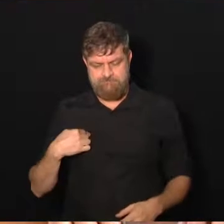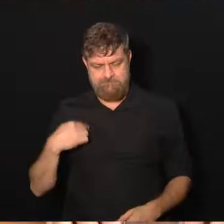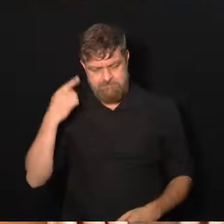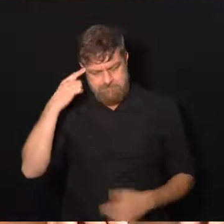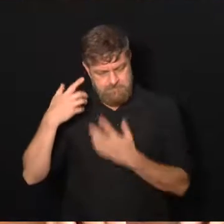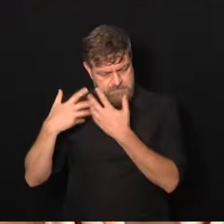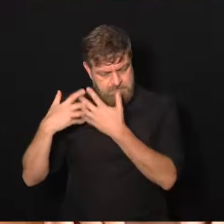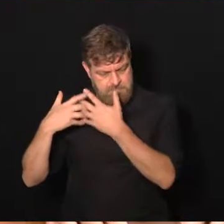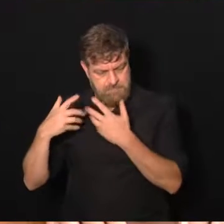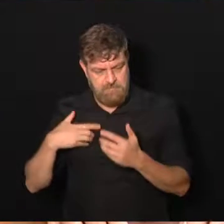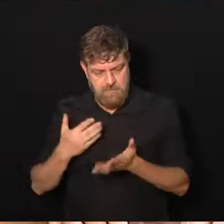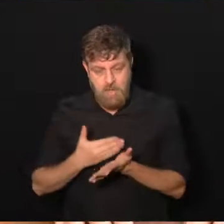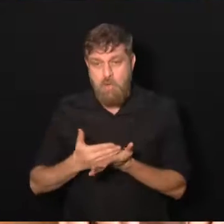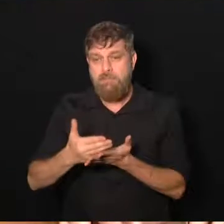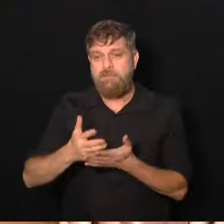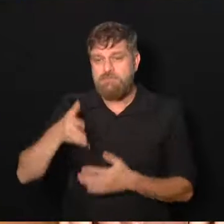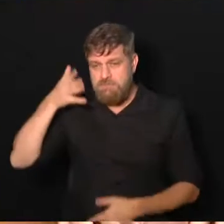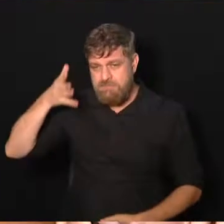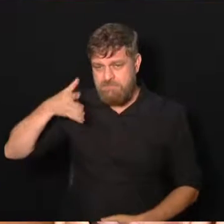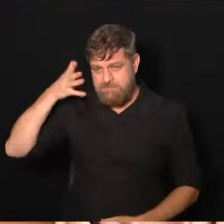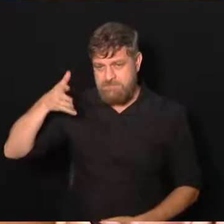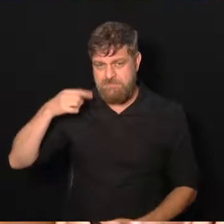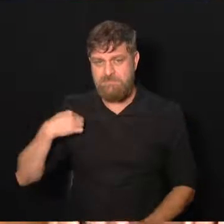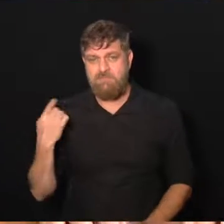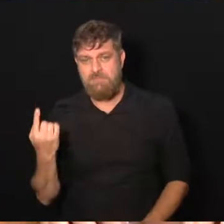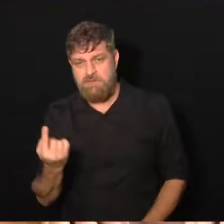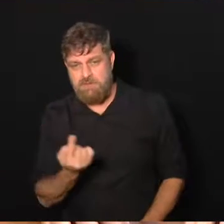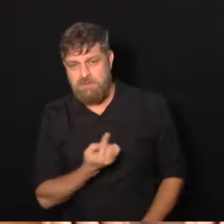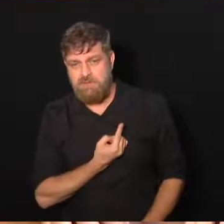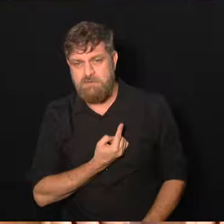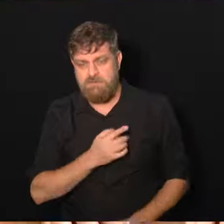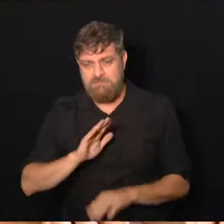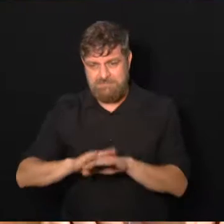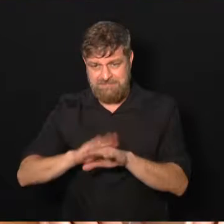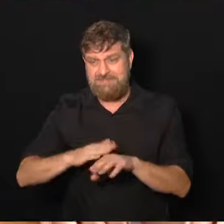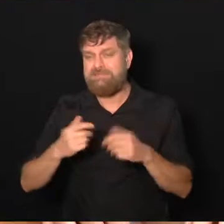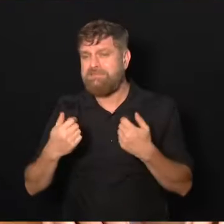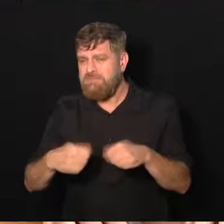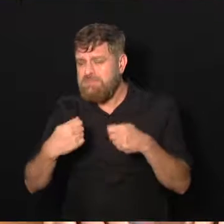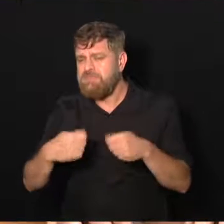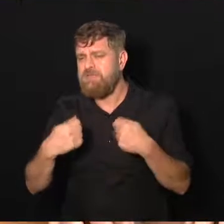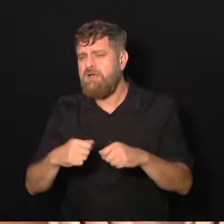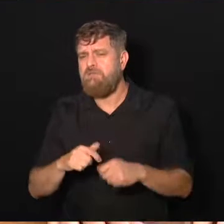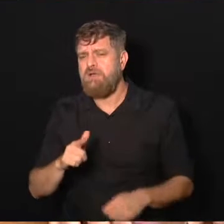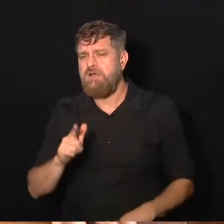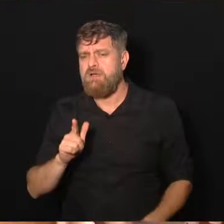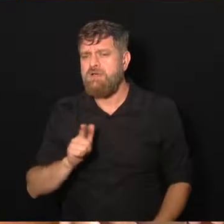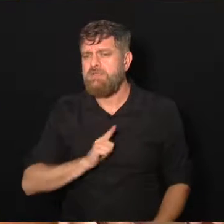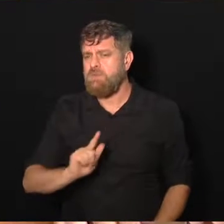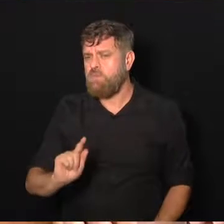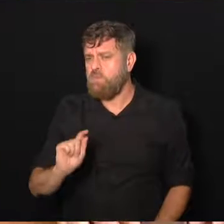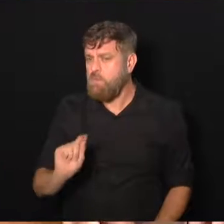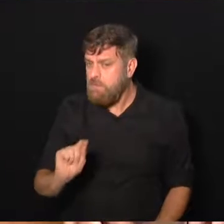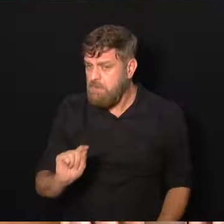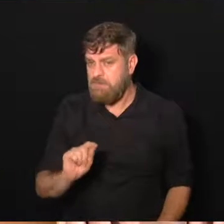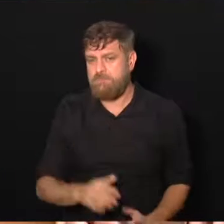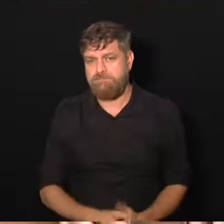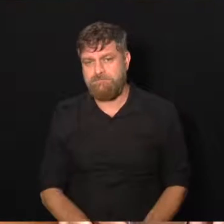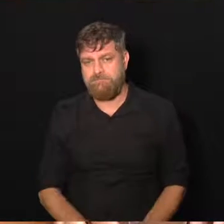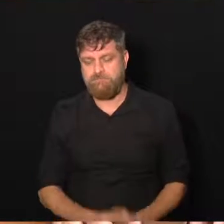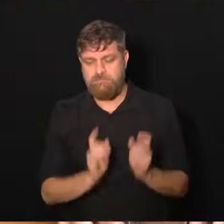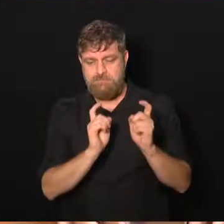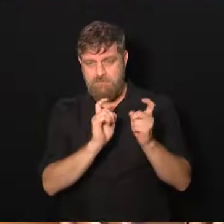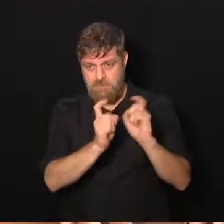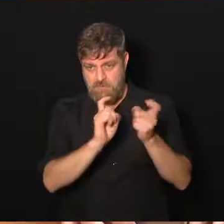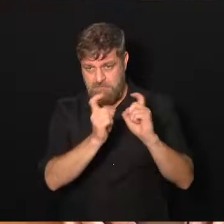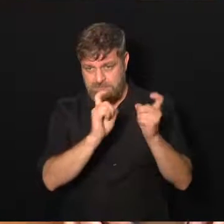fala inicial, onde a gente buscou que era necessário a gente estar fazendo essa reunião